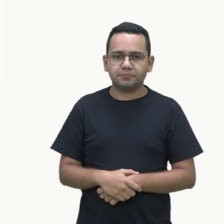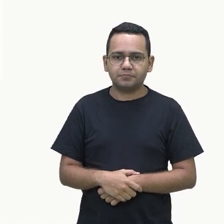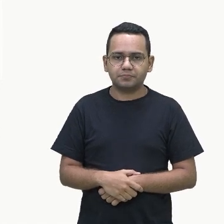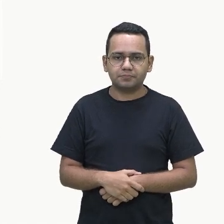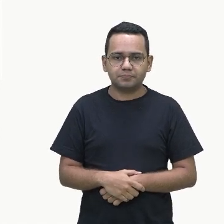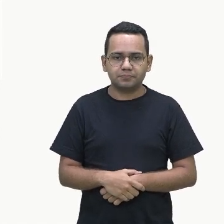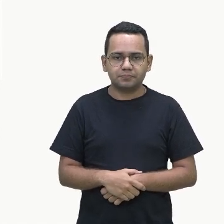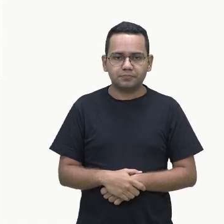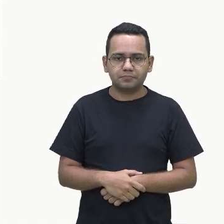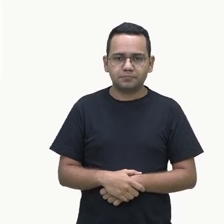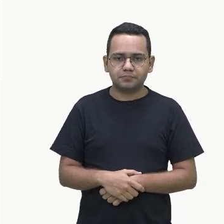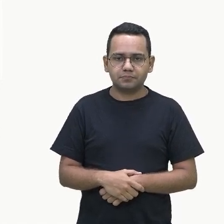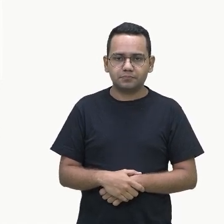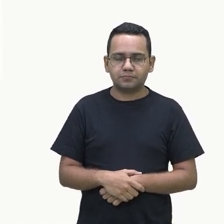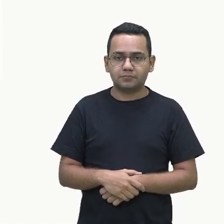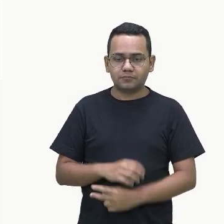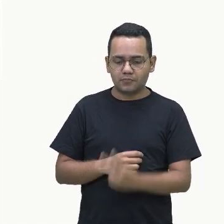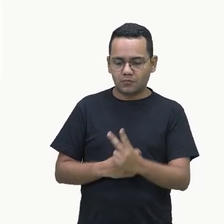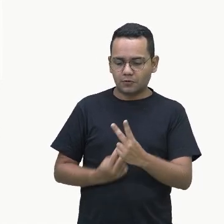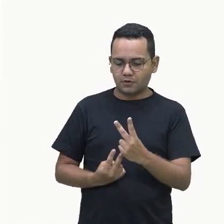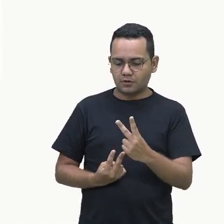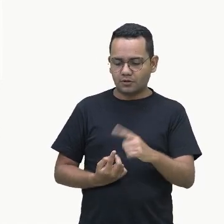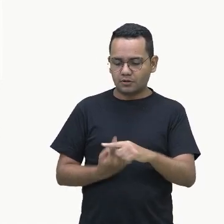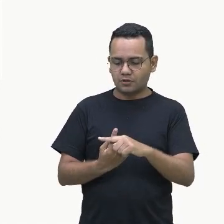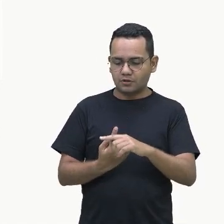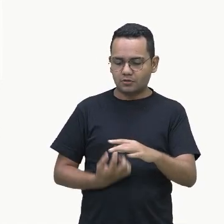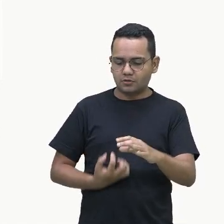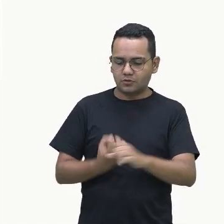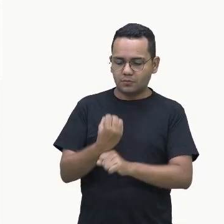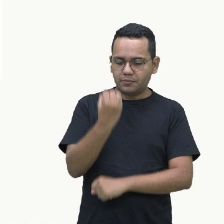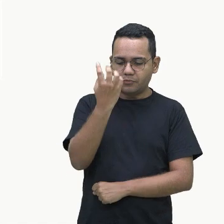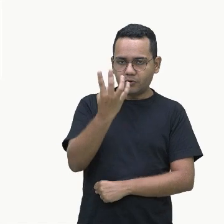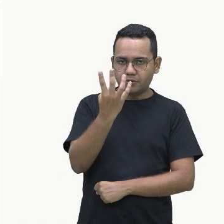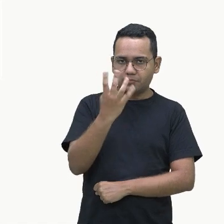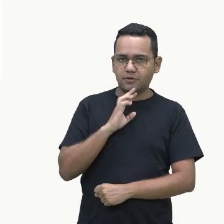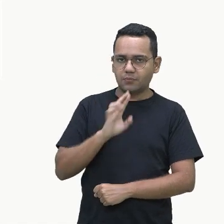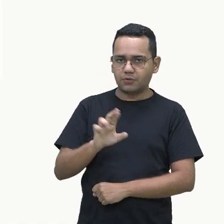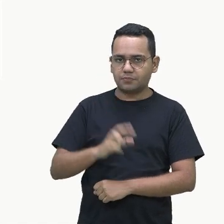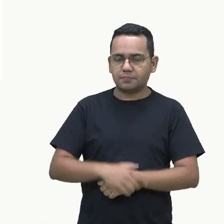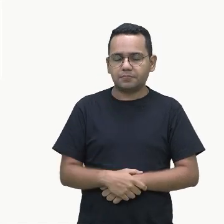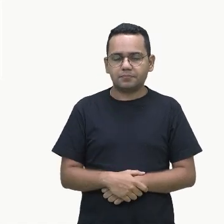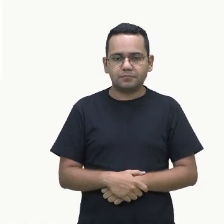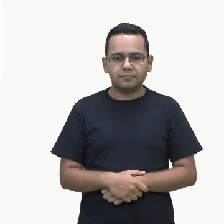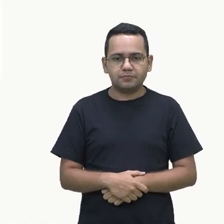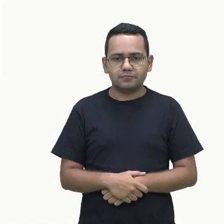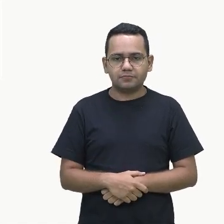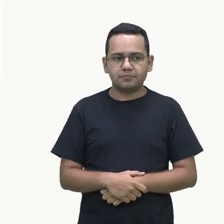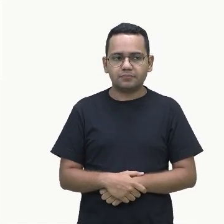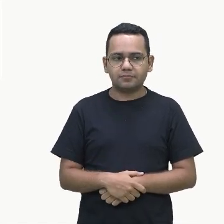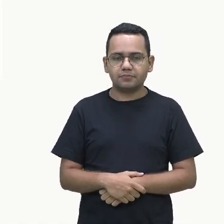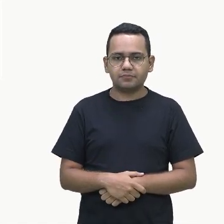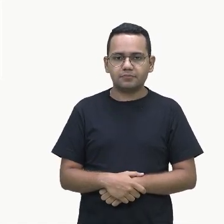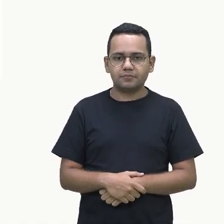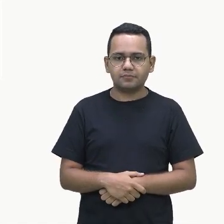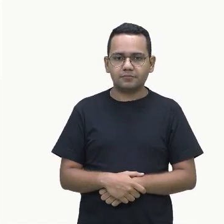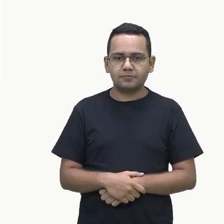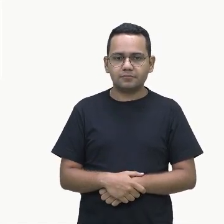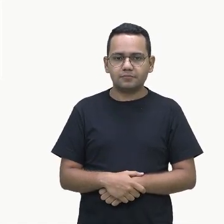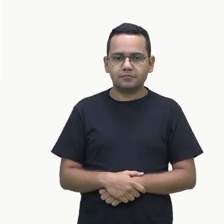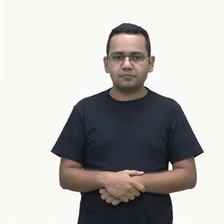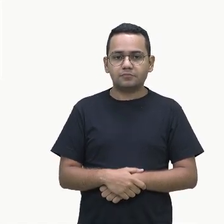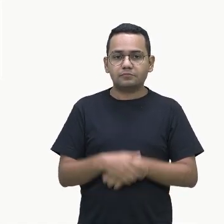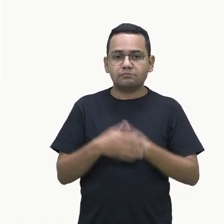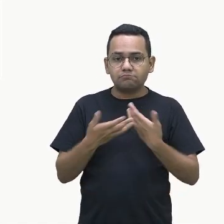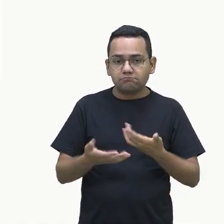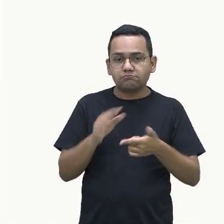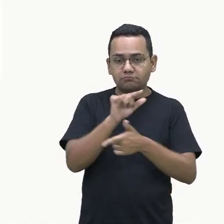ó, 2 mais 2 vai ser igual a 4, certo? Exatamente. A área do primeiro quadrado